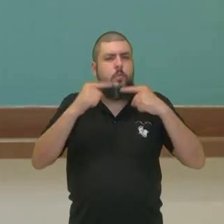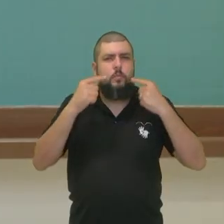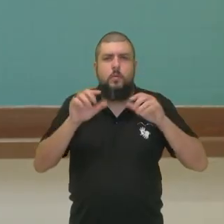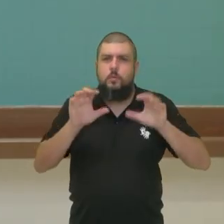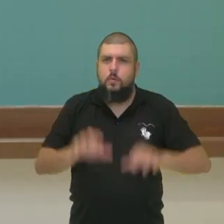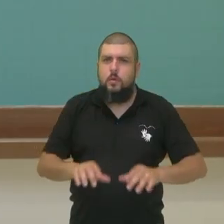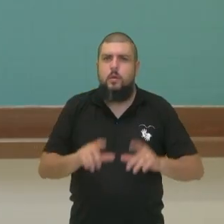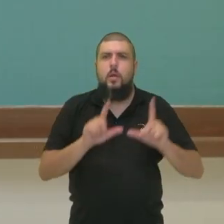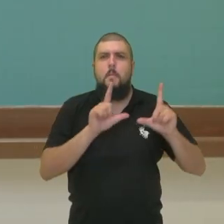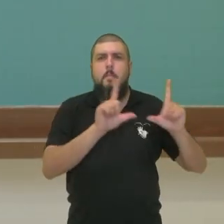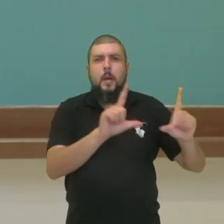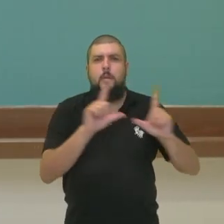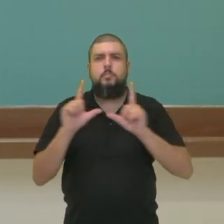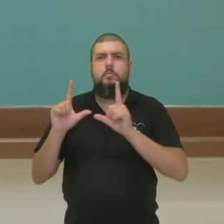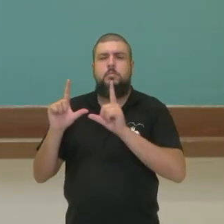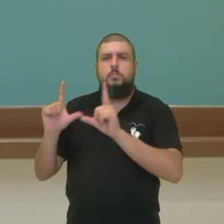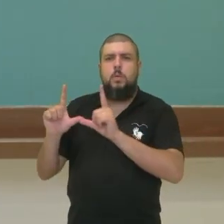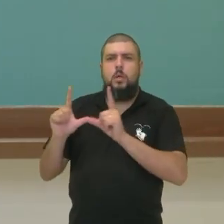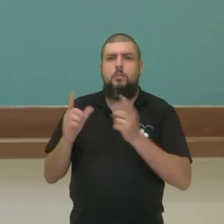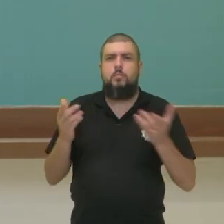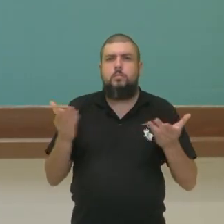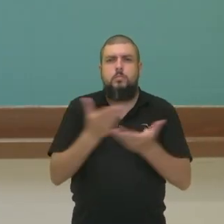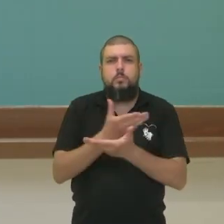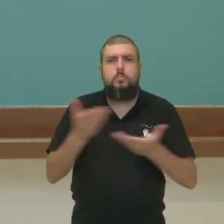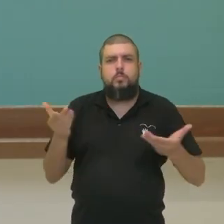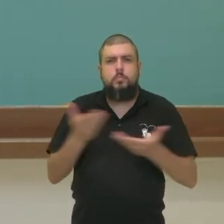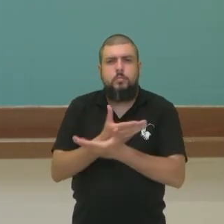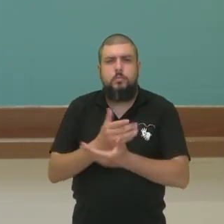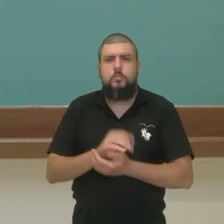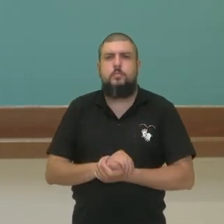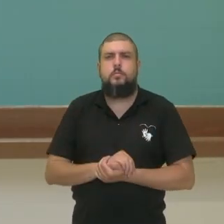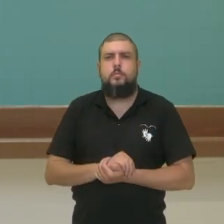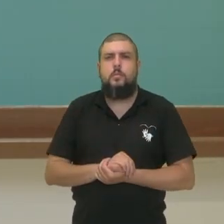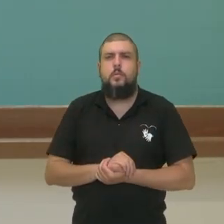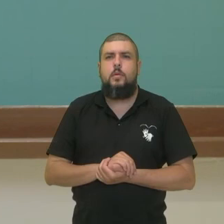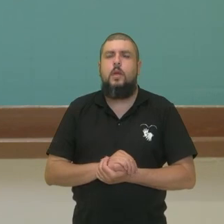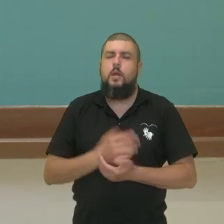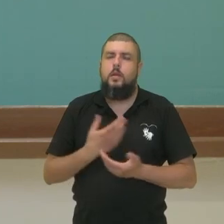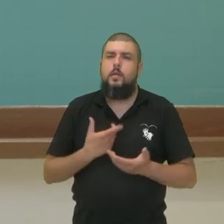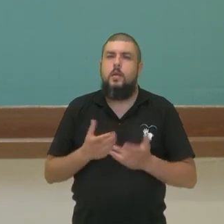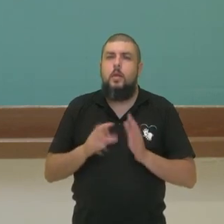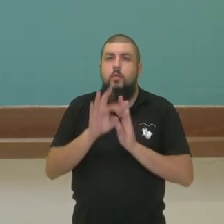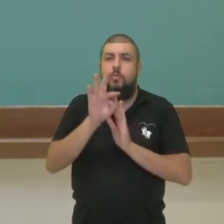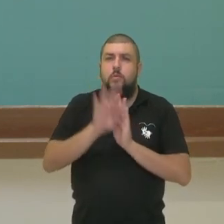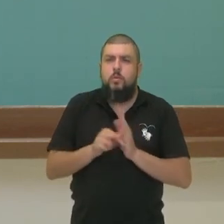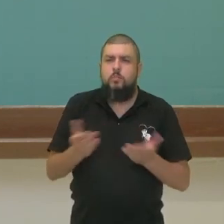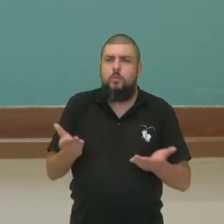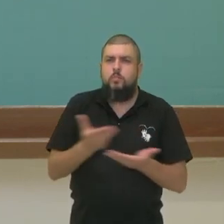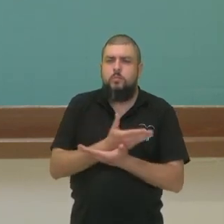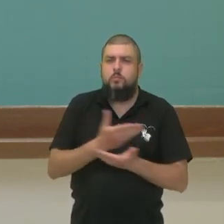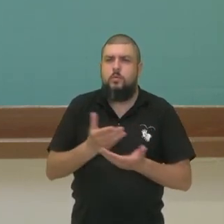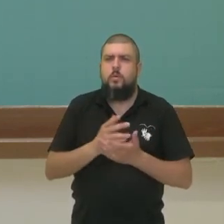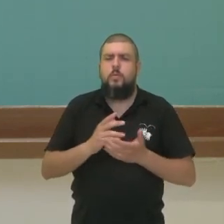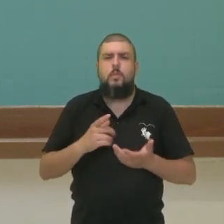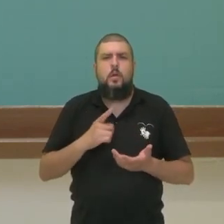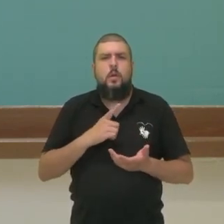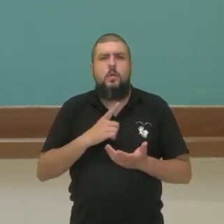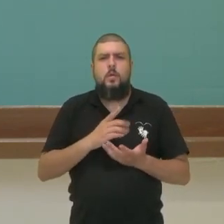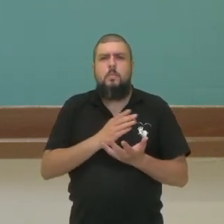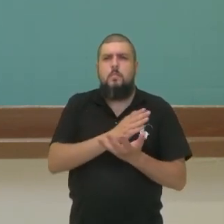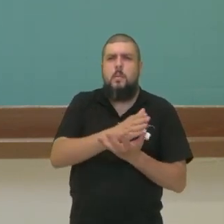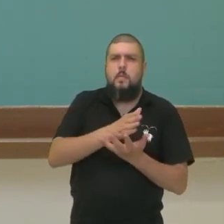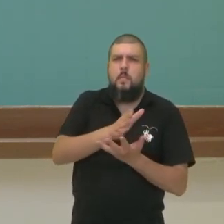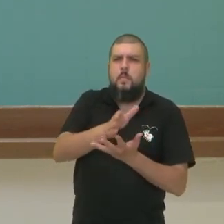outras. Então, a intertextualidade ela se dá de várias formas. Aqui, ele escreveu um outro